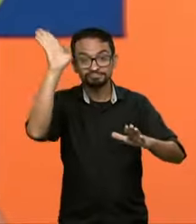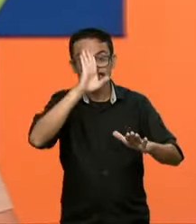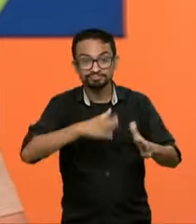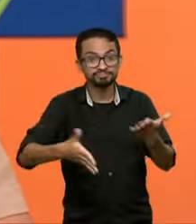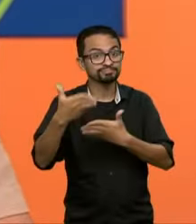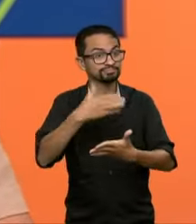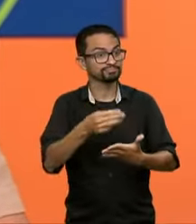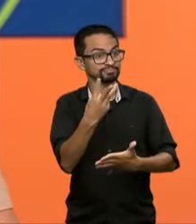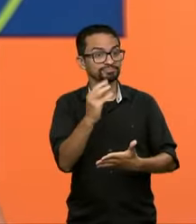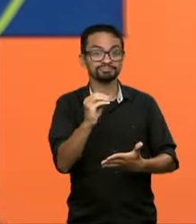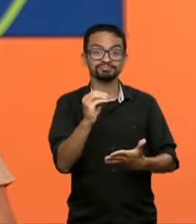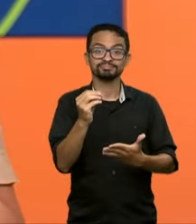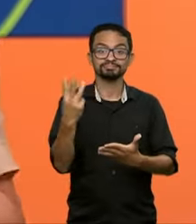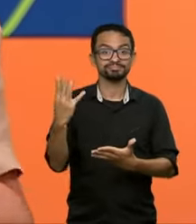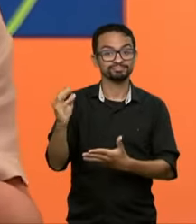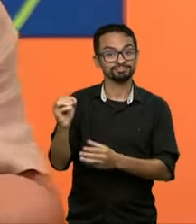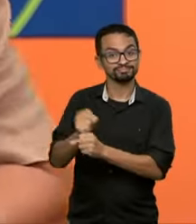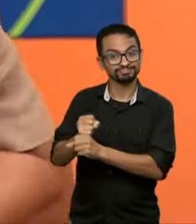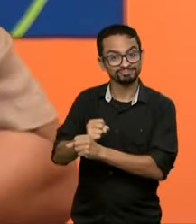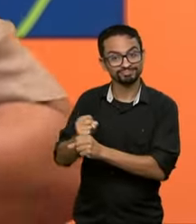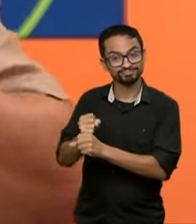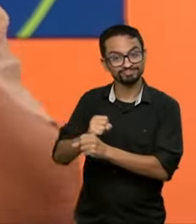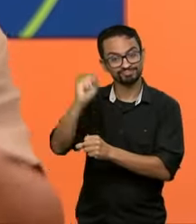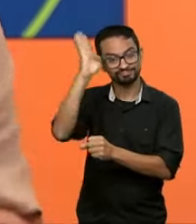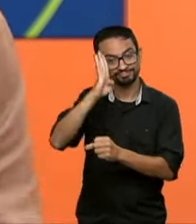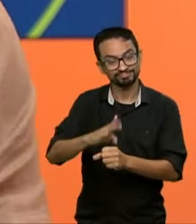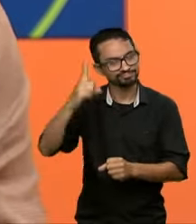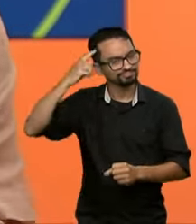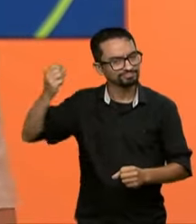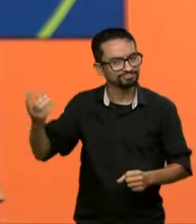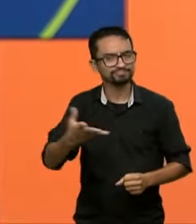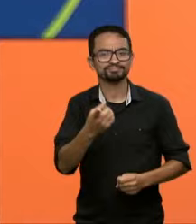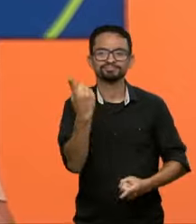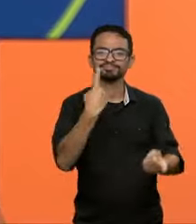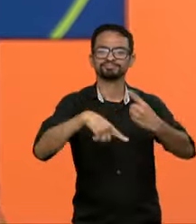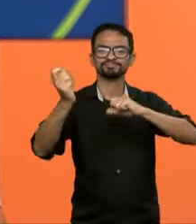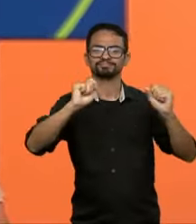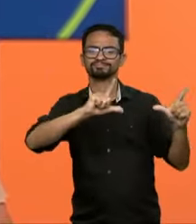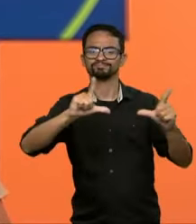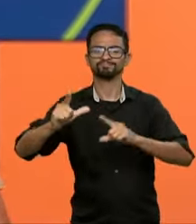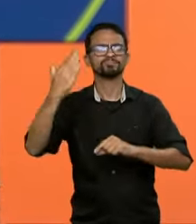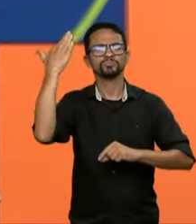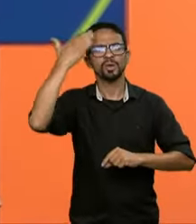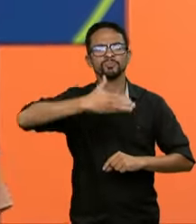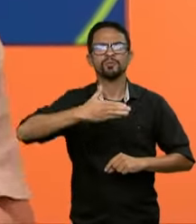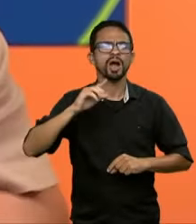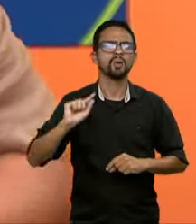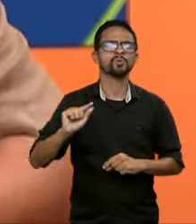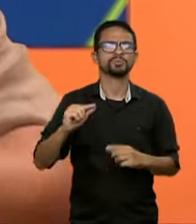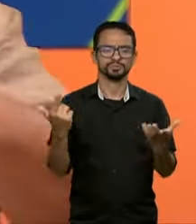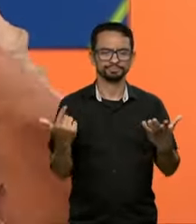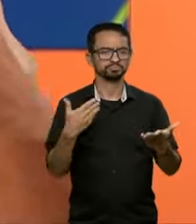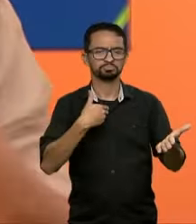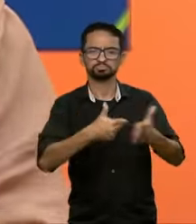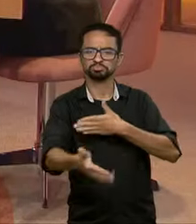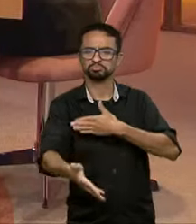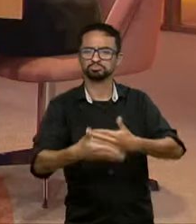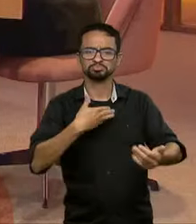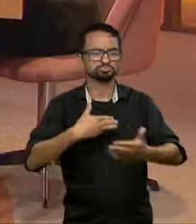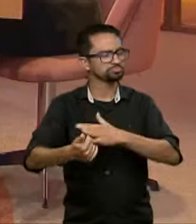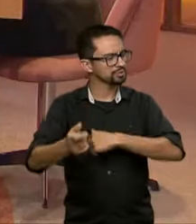30, 40 anos numa emissora, e depois eu me reinventei, a gente se reinventou. A maior prova disso, dependente do tempo, da